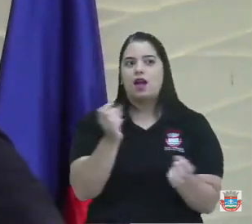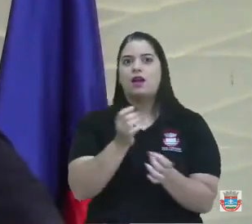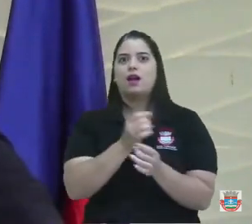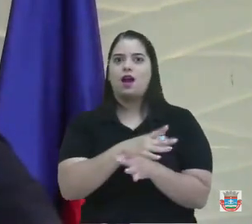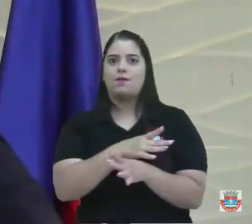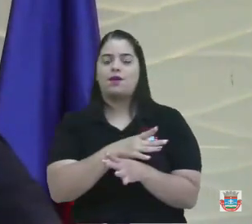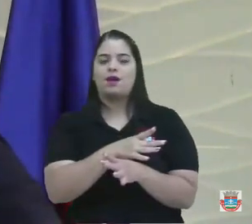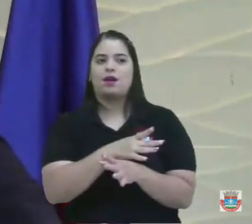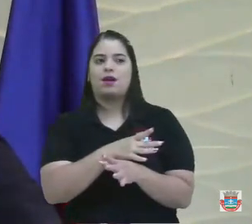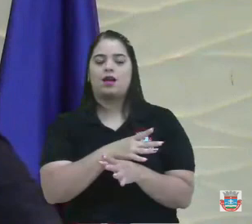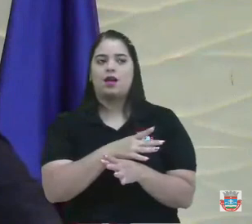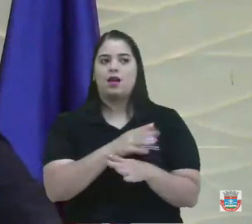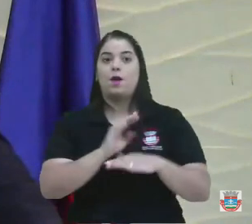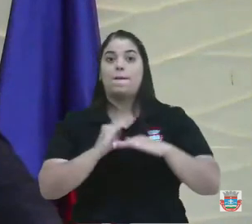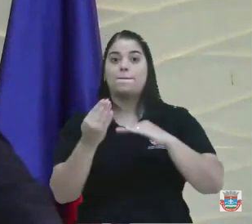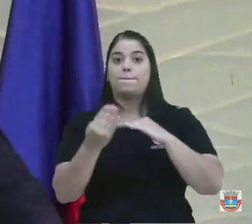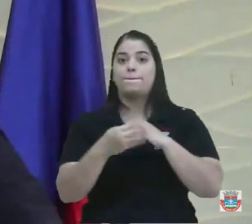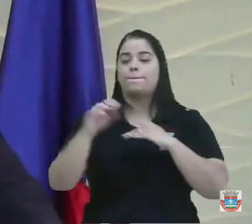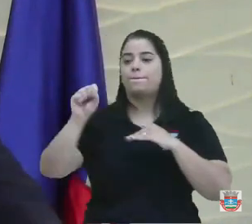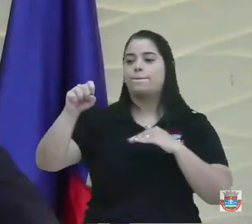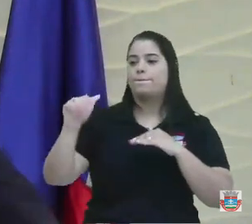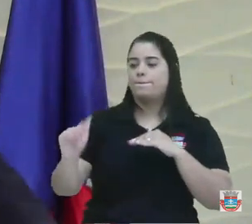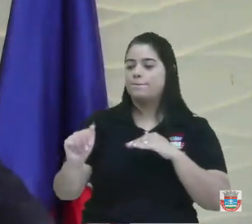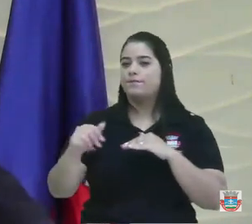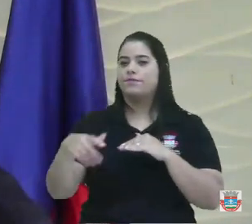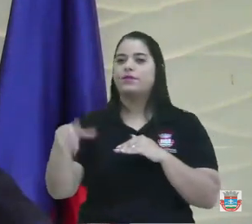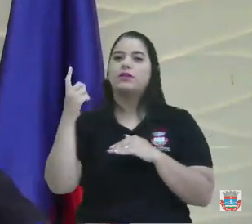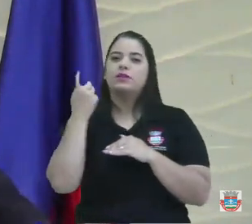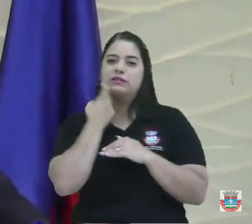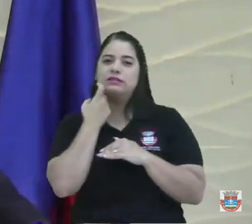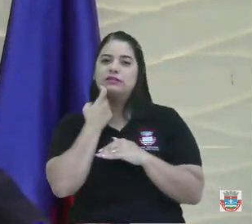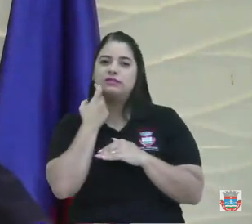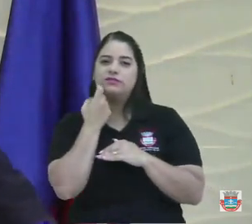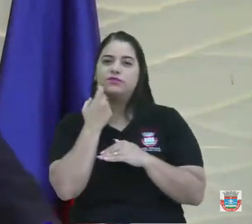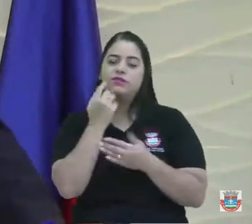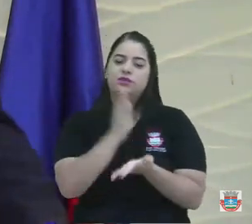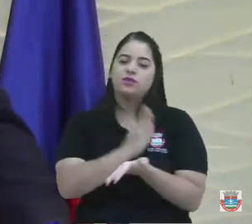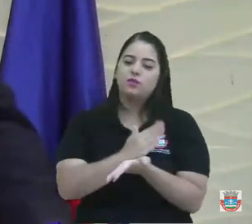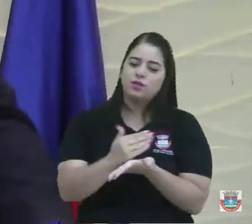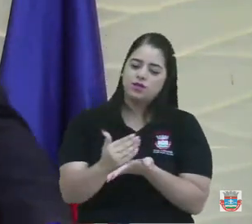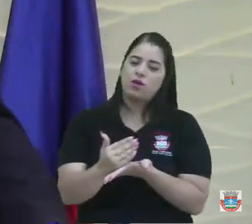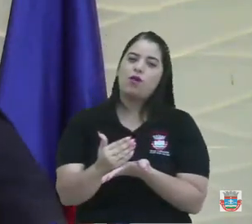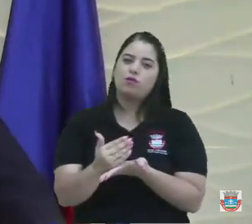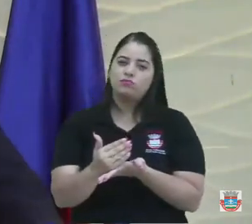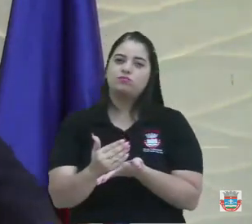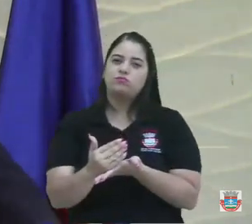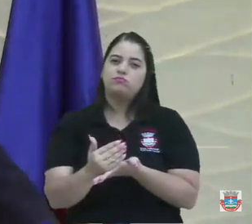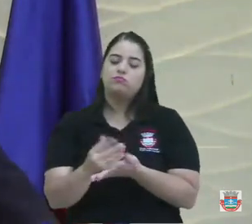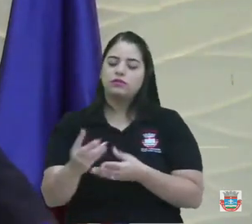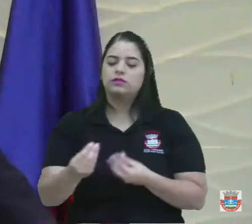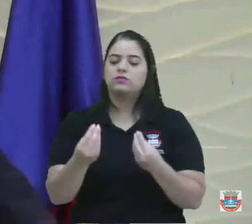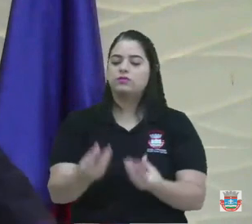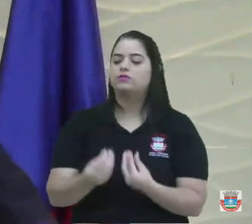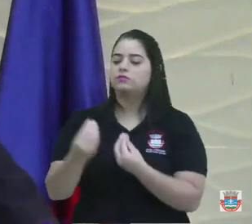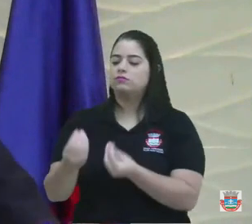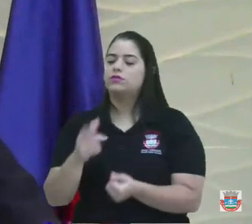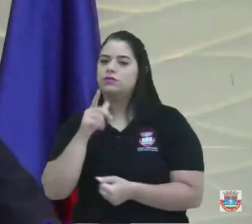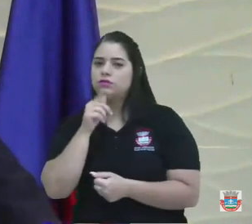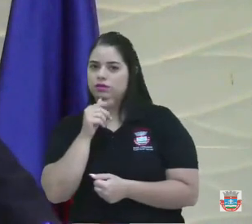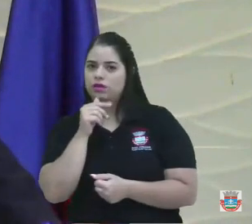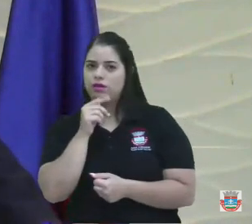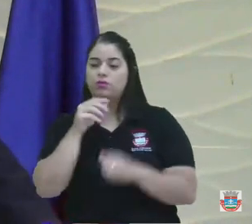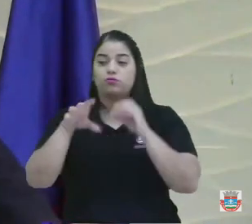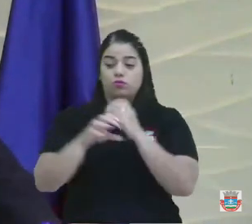água. O Santo Afonso também, desde sexta-feira passada, iniciou-se o abastecimento de água e agora na segunda-feira,